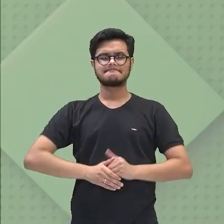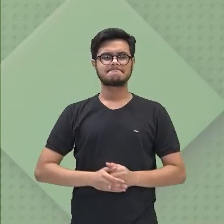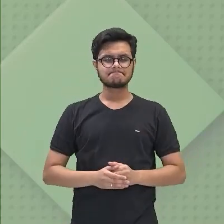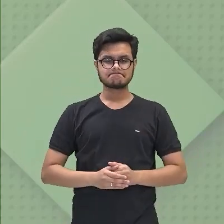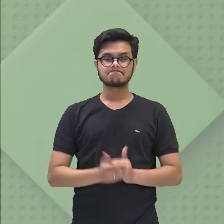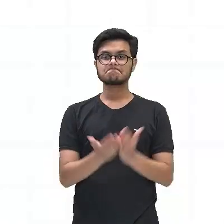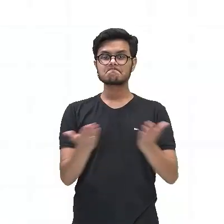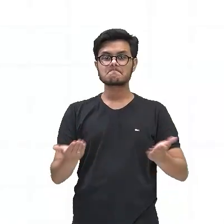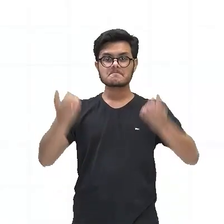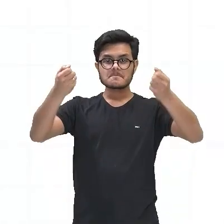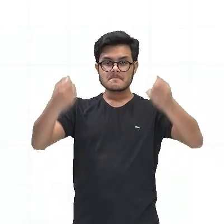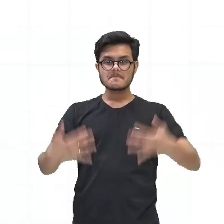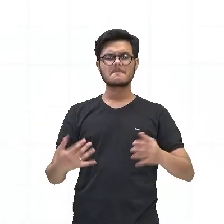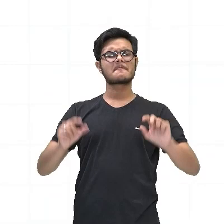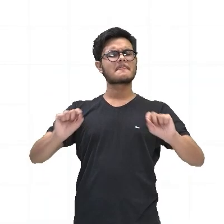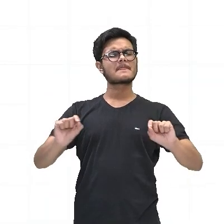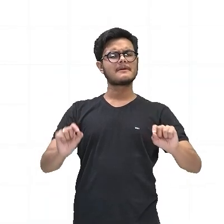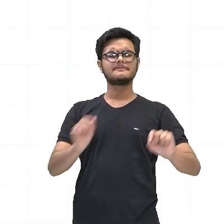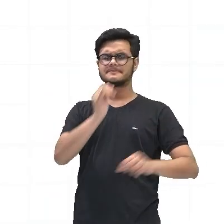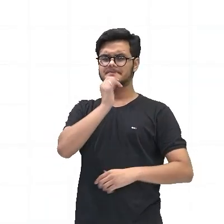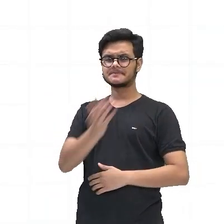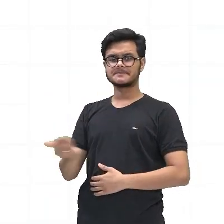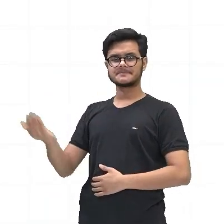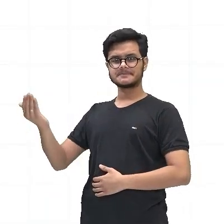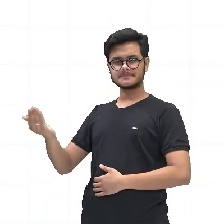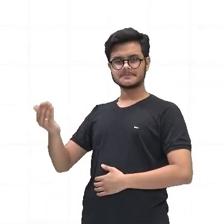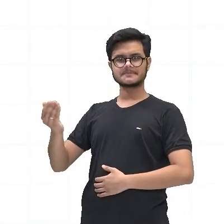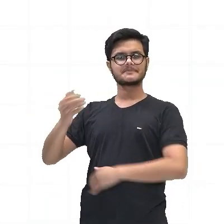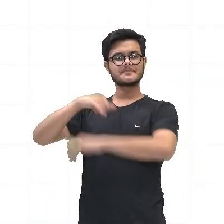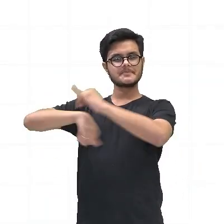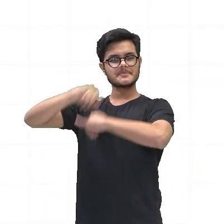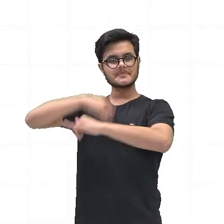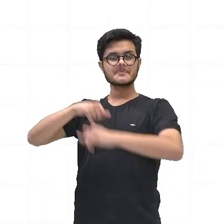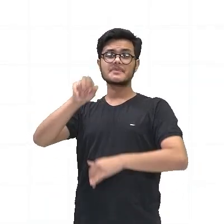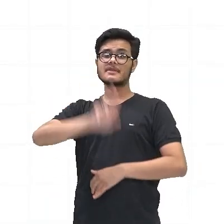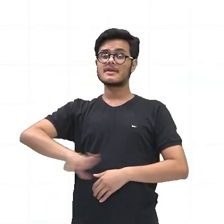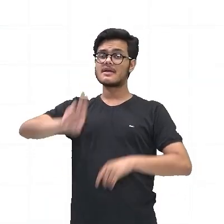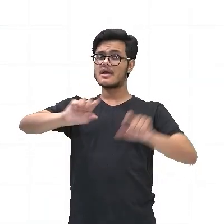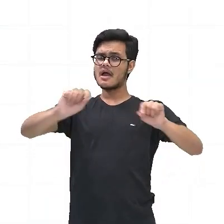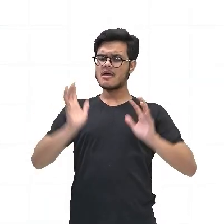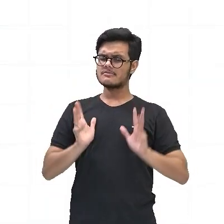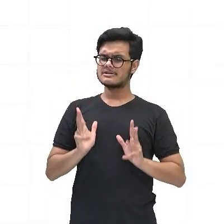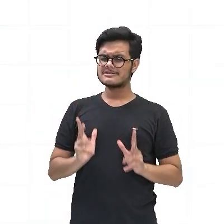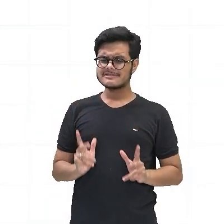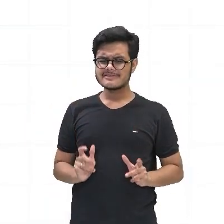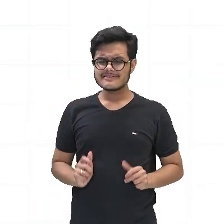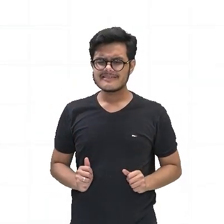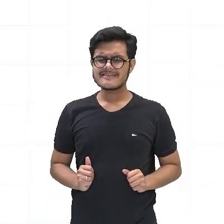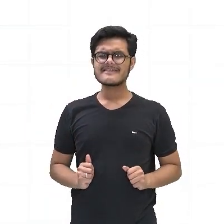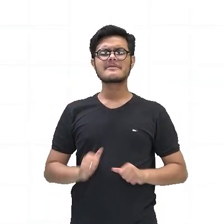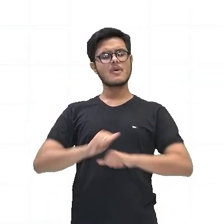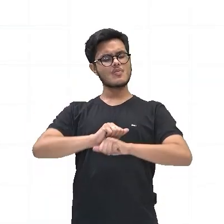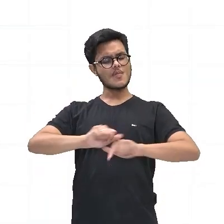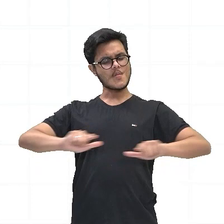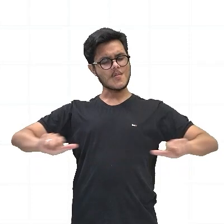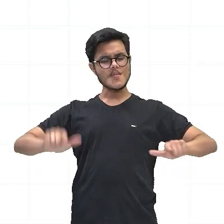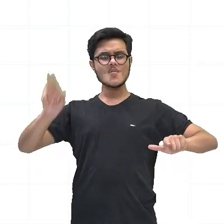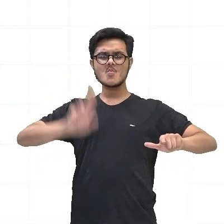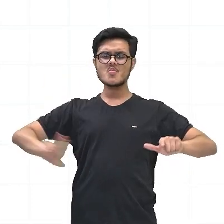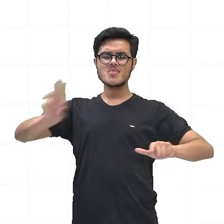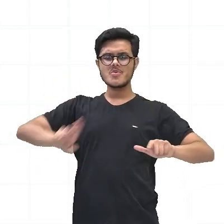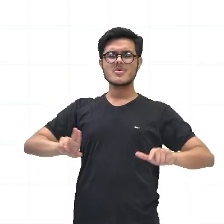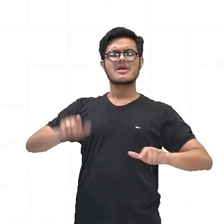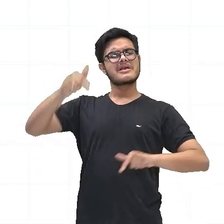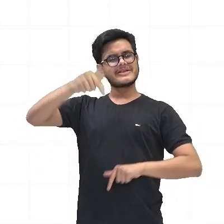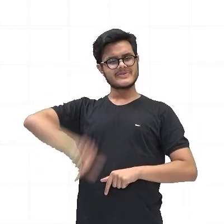começa a falar sobre elas. Então, quais são as fontes de energia renováveis, né? São aquelas que podem se renovar em um curto